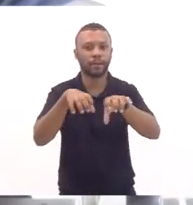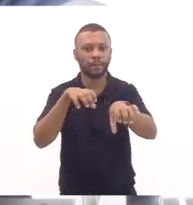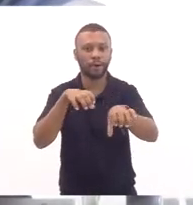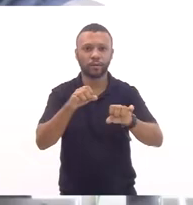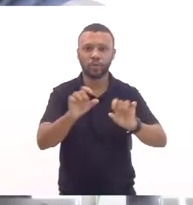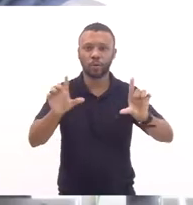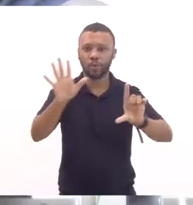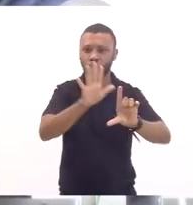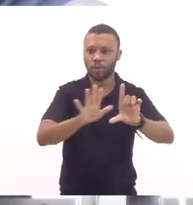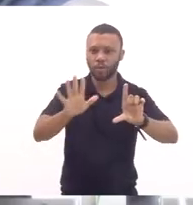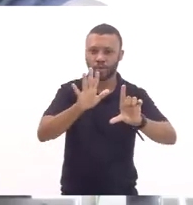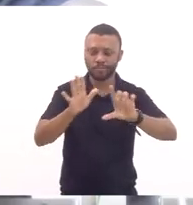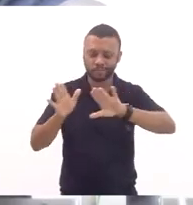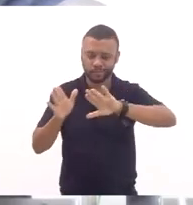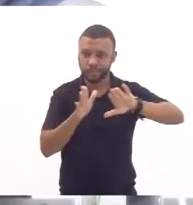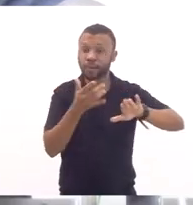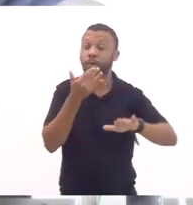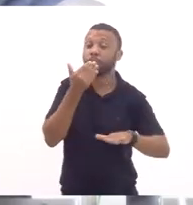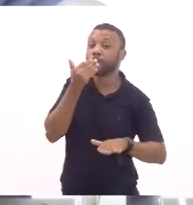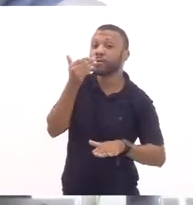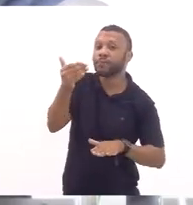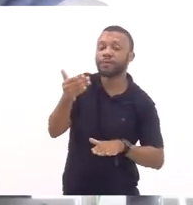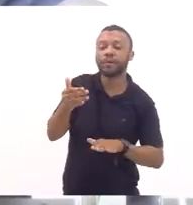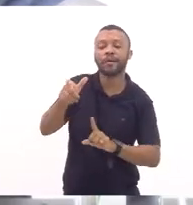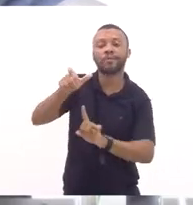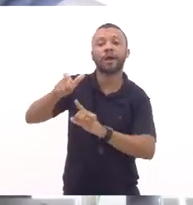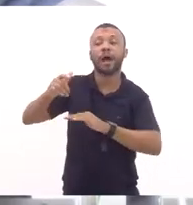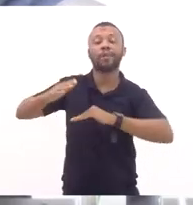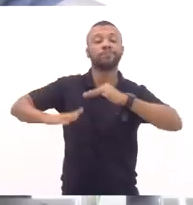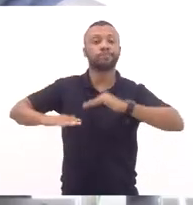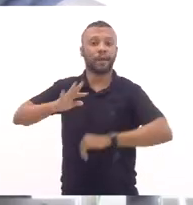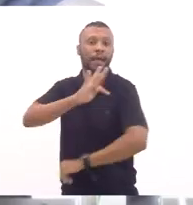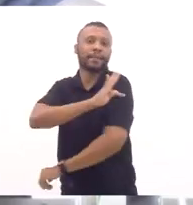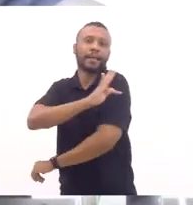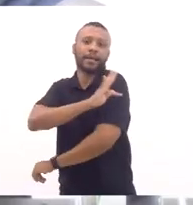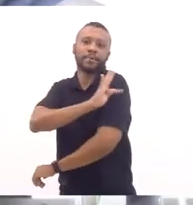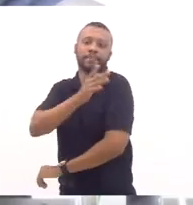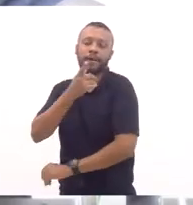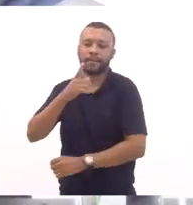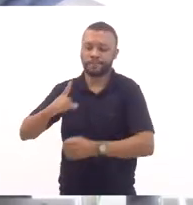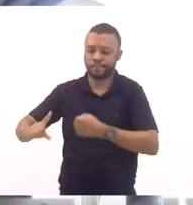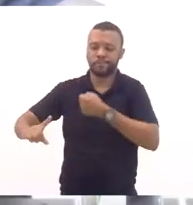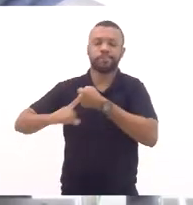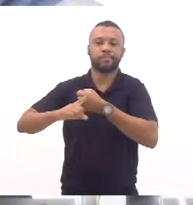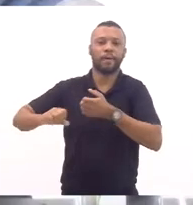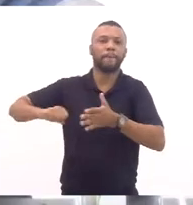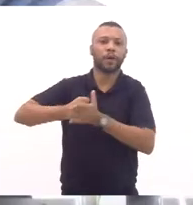Se a gente falar no mundo real... Pedir a técnica para fechar o microfone, por favor.